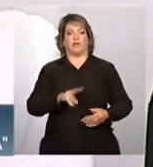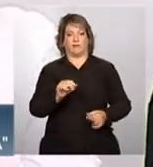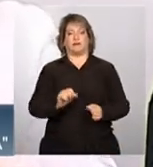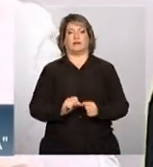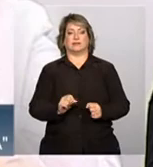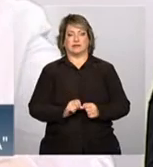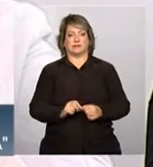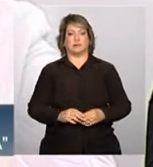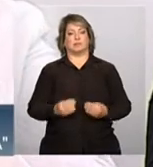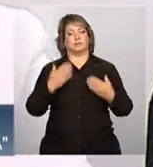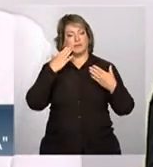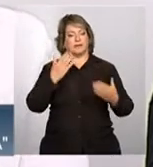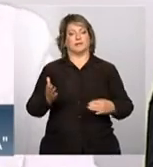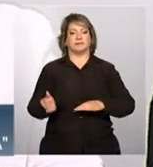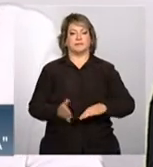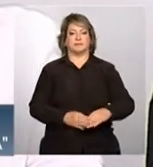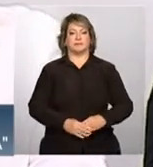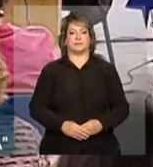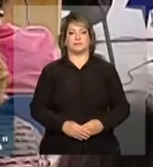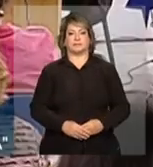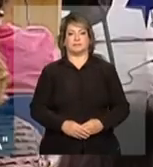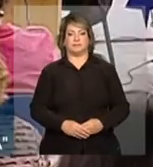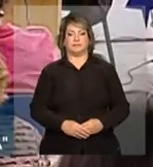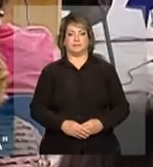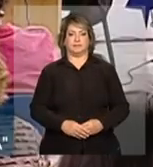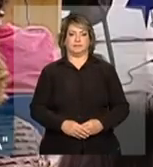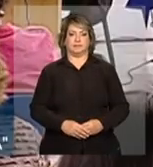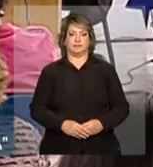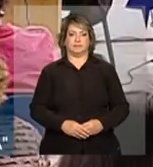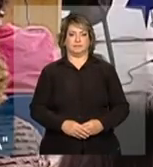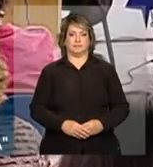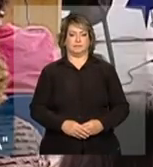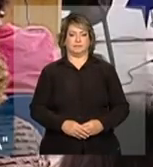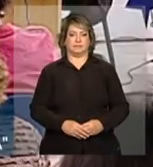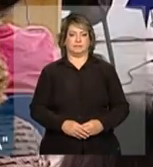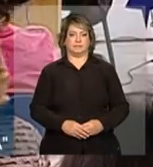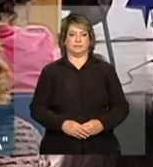faremos. Muito obrigada. Alguma de vocês quer?